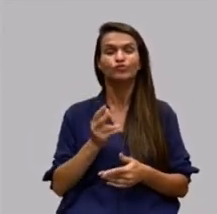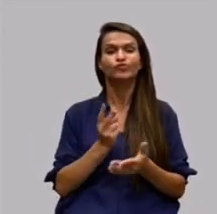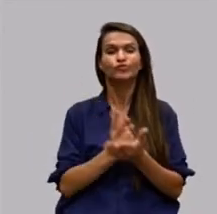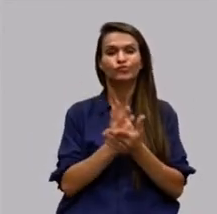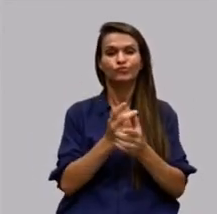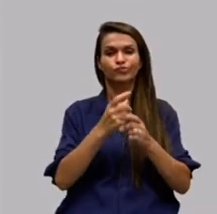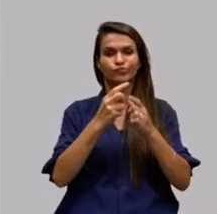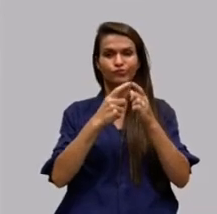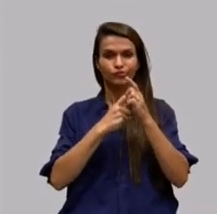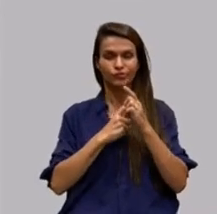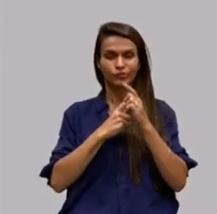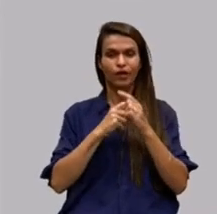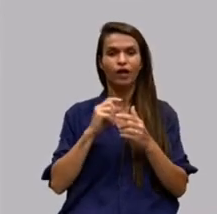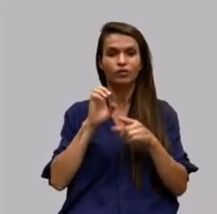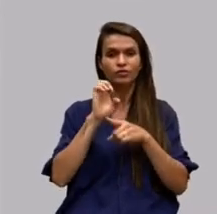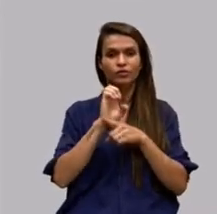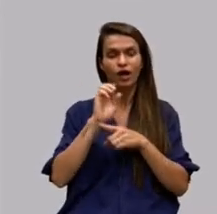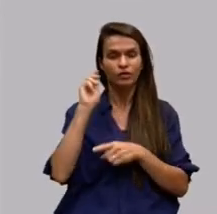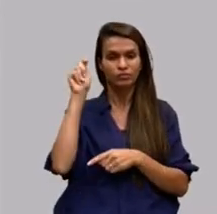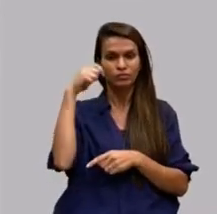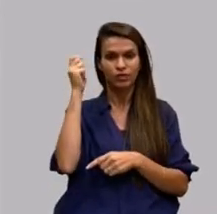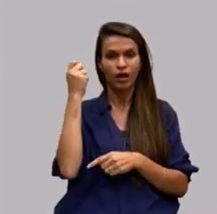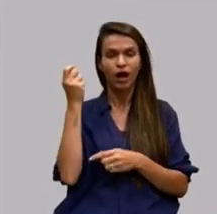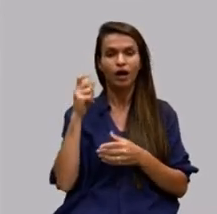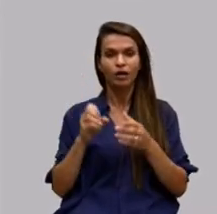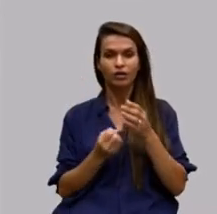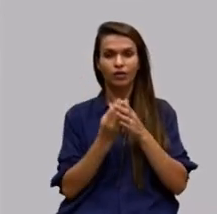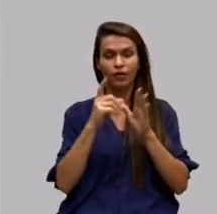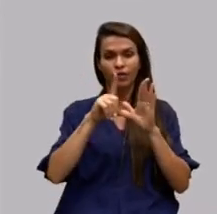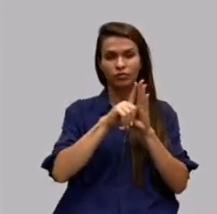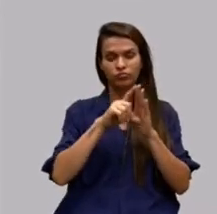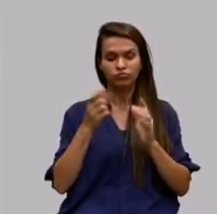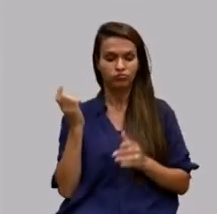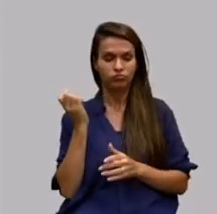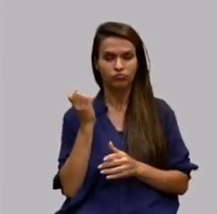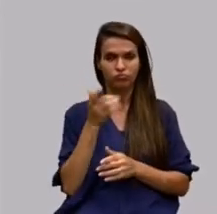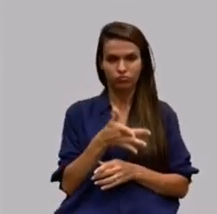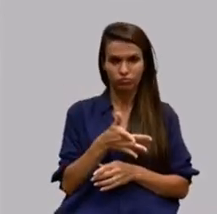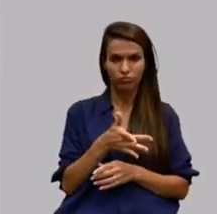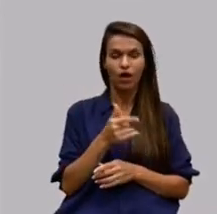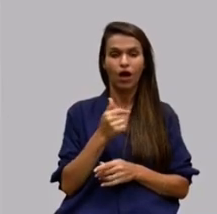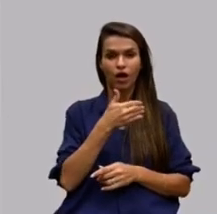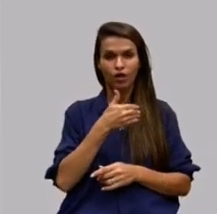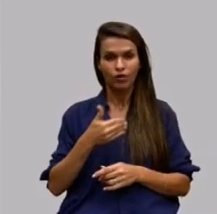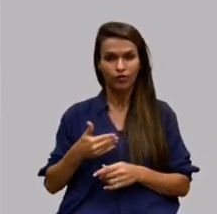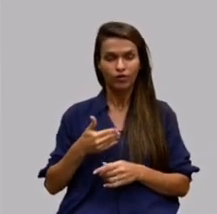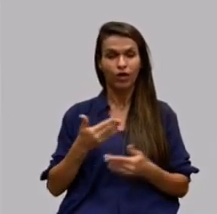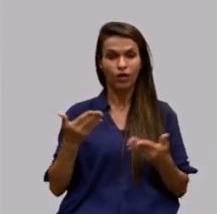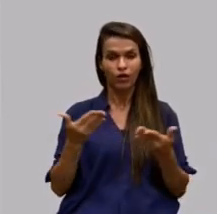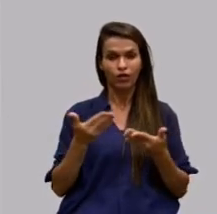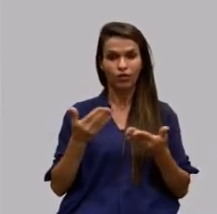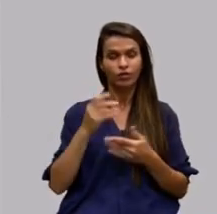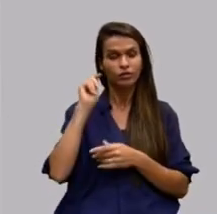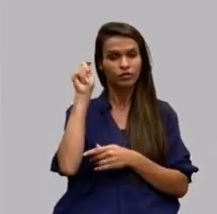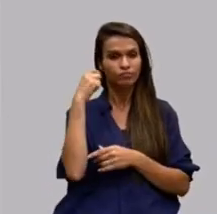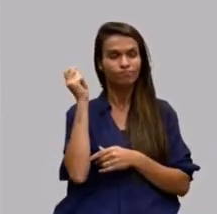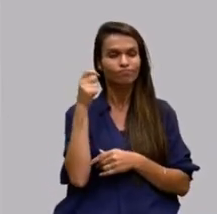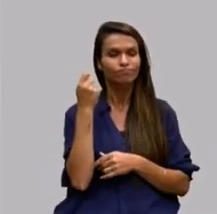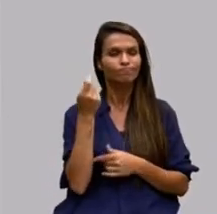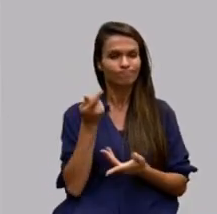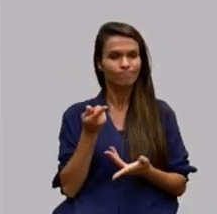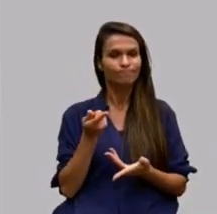Rio Grande do Sul. Aí se coloca numa lei que nós temos que renunciar e o governo atual do Rio Grande do Sul,